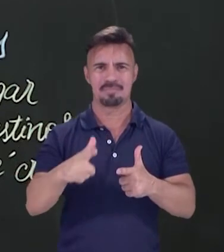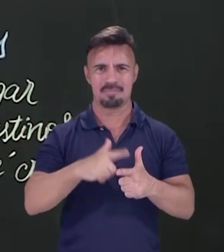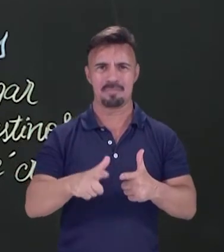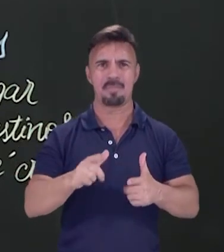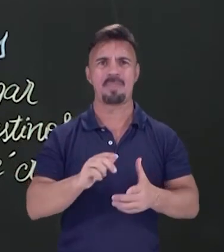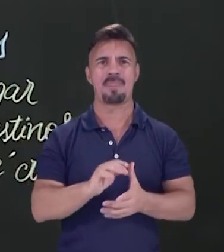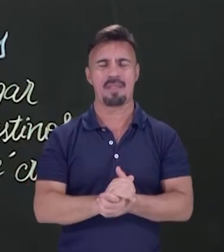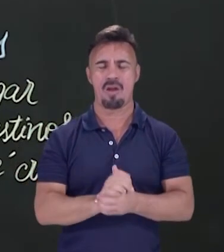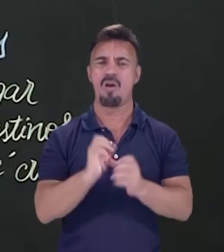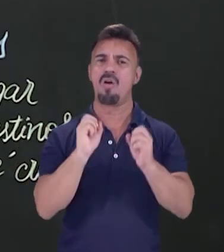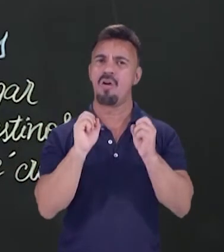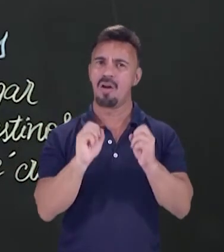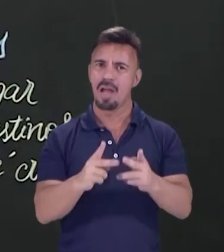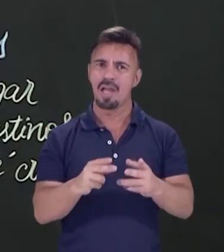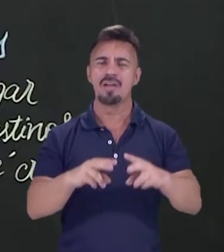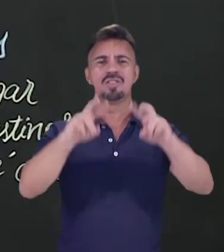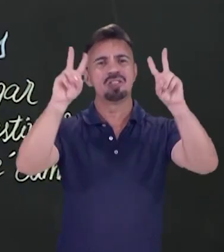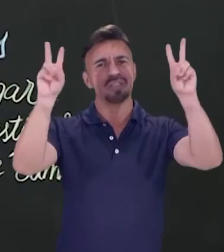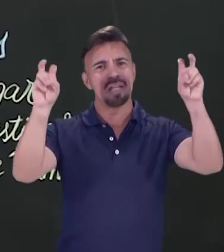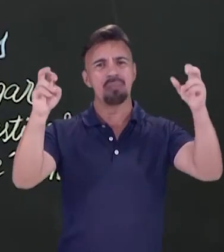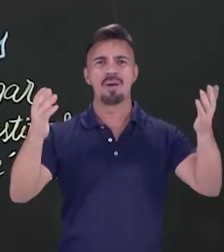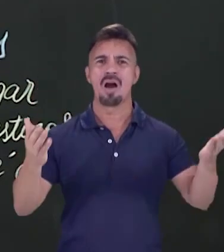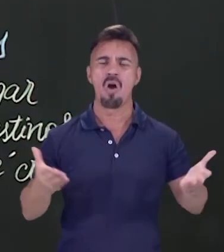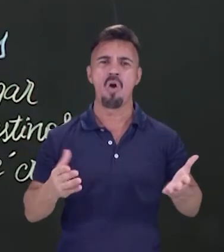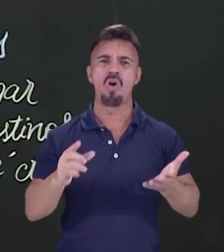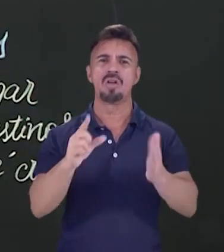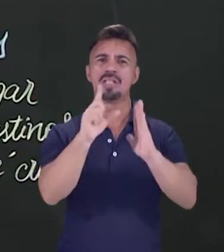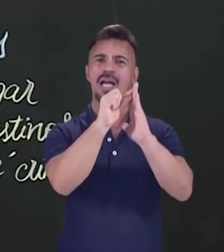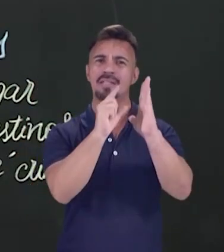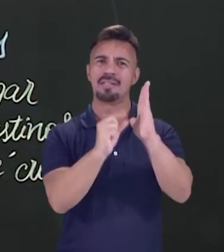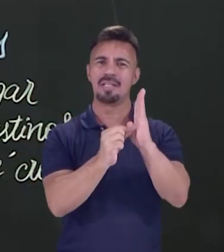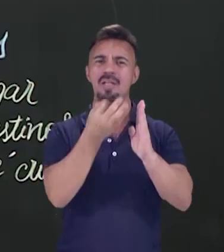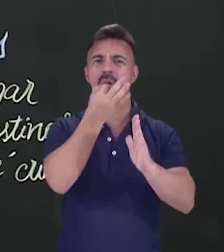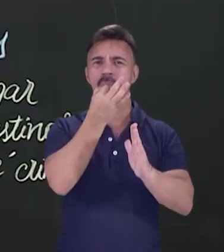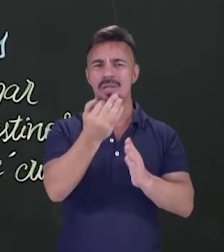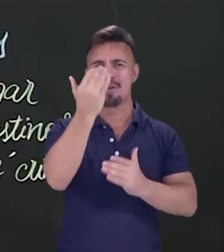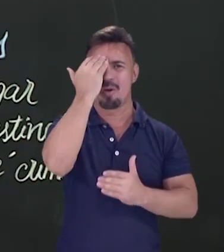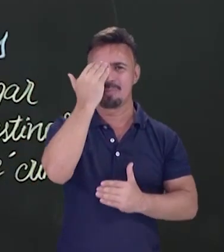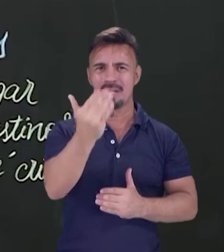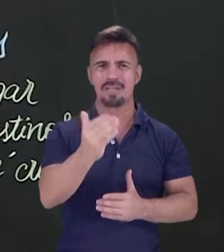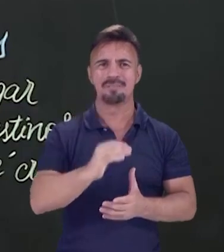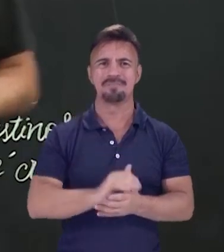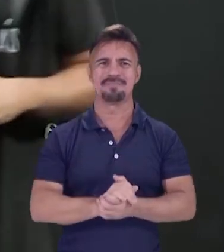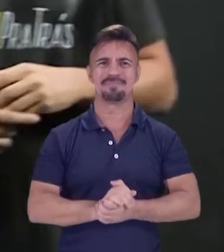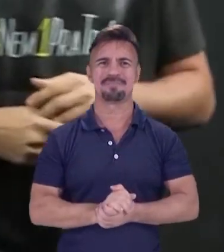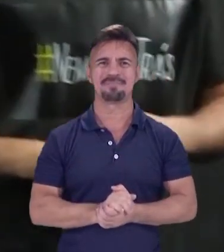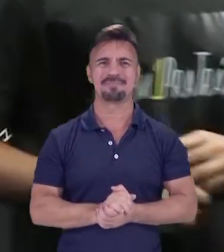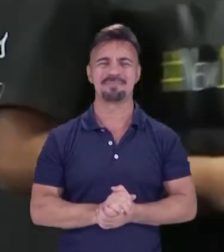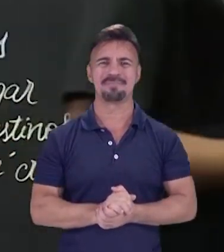resolver esses problemas, ok? Esse foi o tema da aula de hoje, artigo de opinião. Muito obrigado!